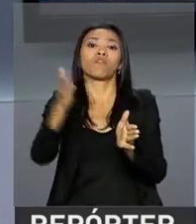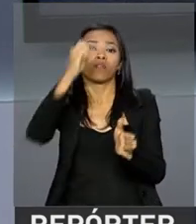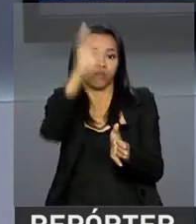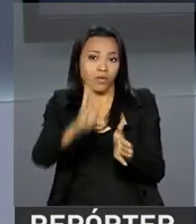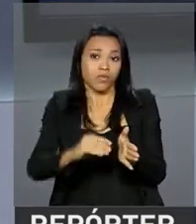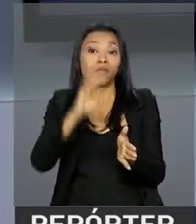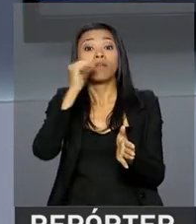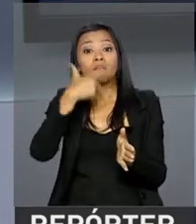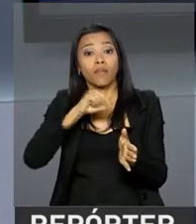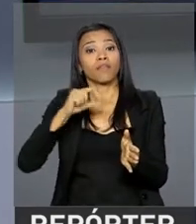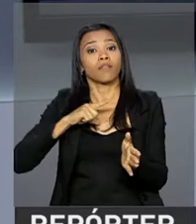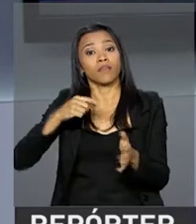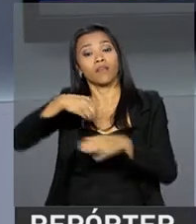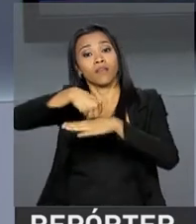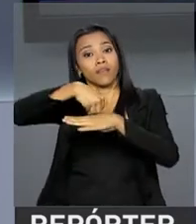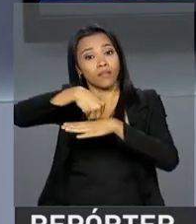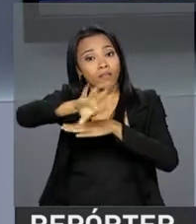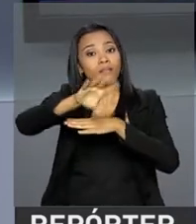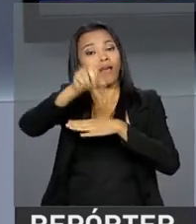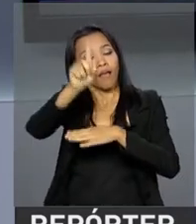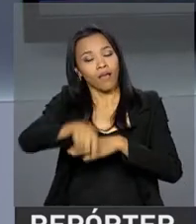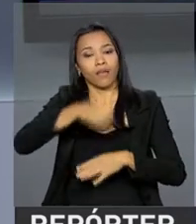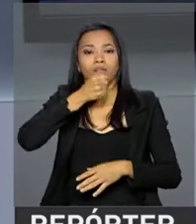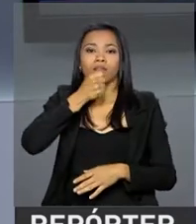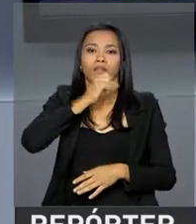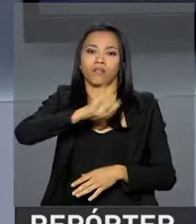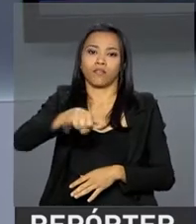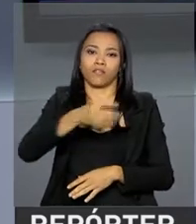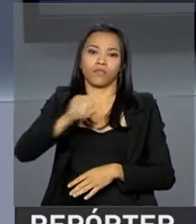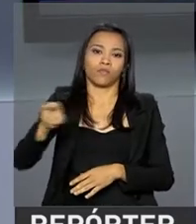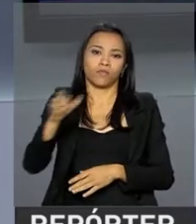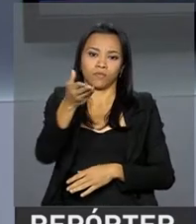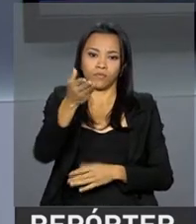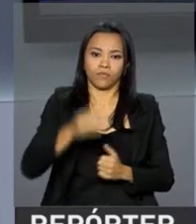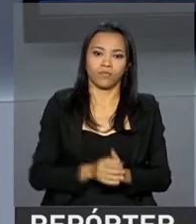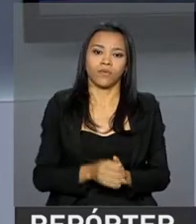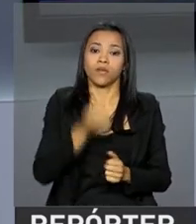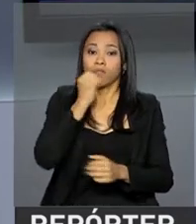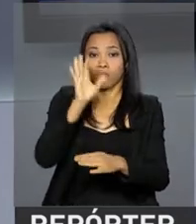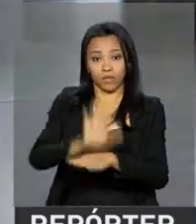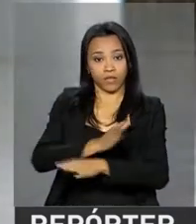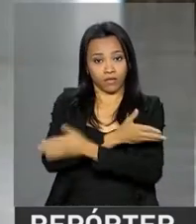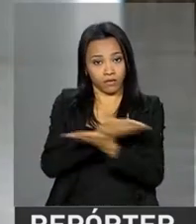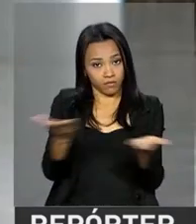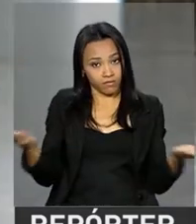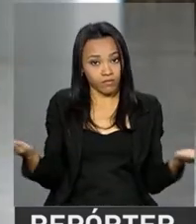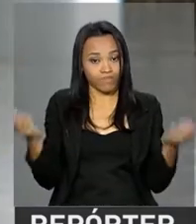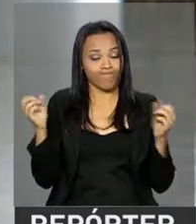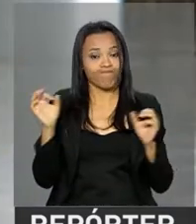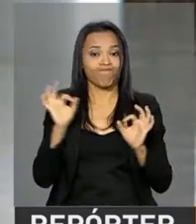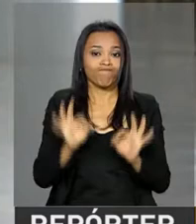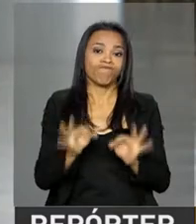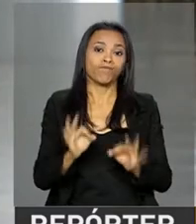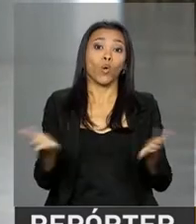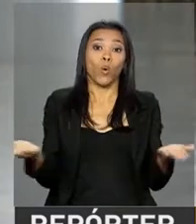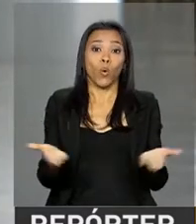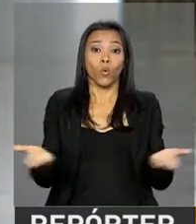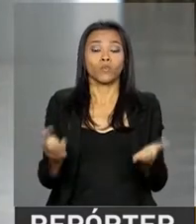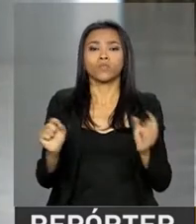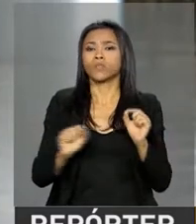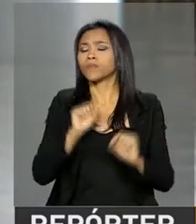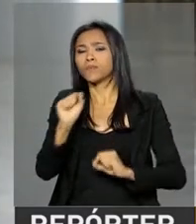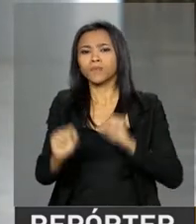gente é o repórter João Pedro Neto. Boa tarde, João. Boa tarde, Carol. Boa tarde a todos. É isso, a partir de hoje,